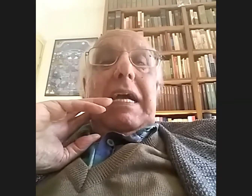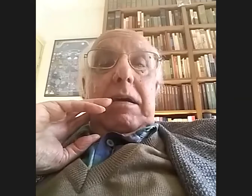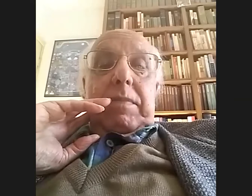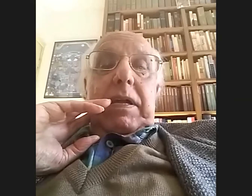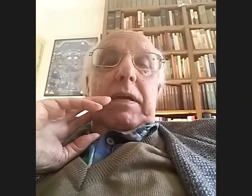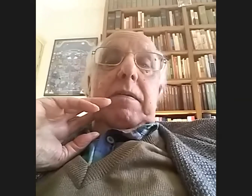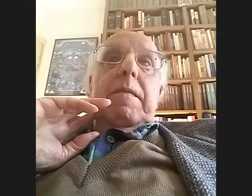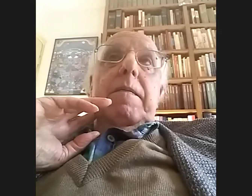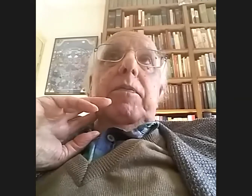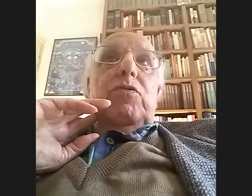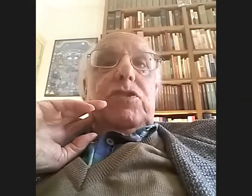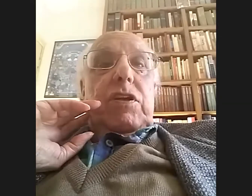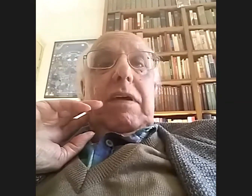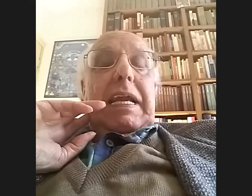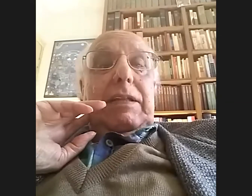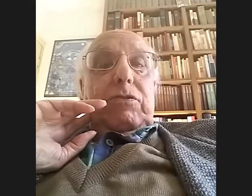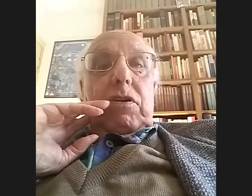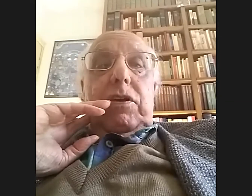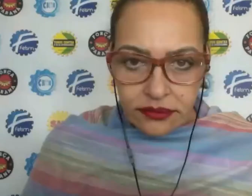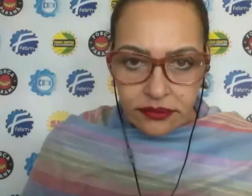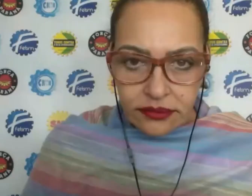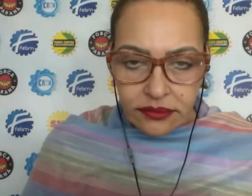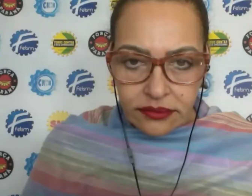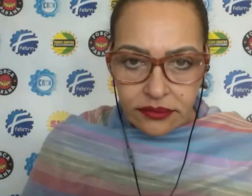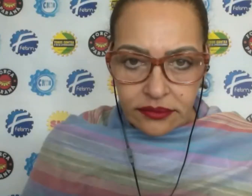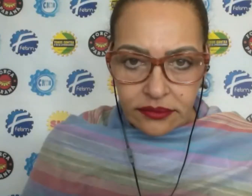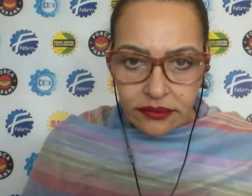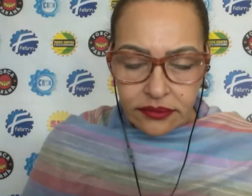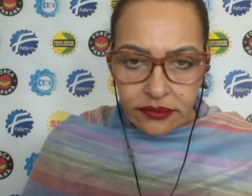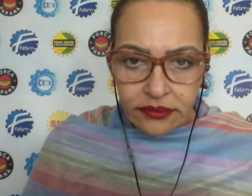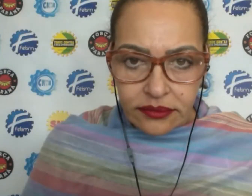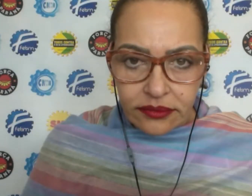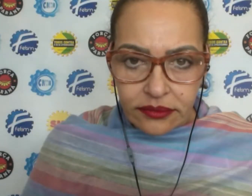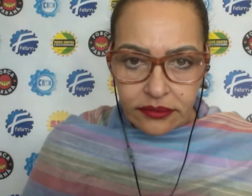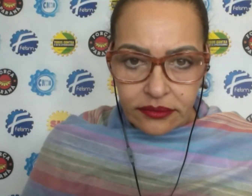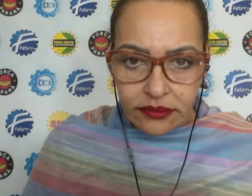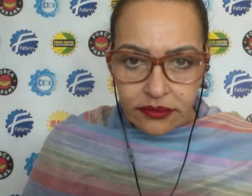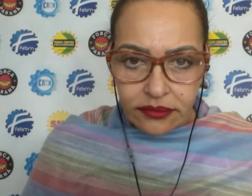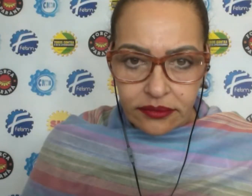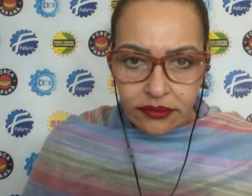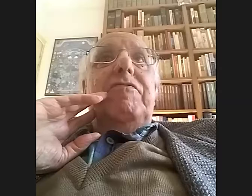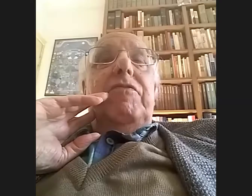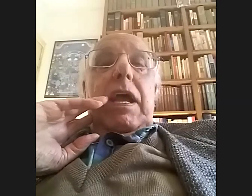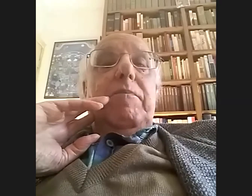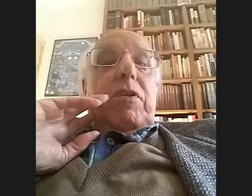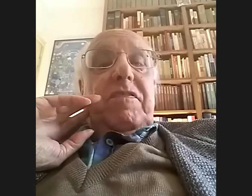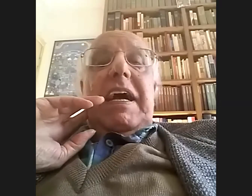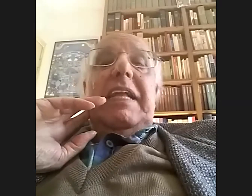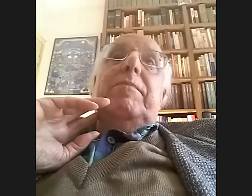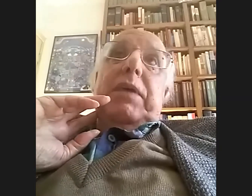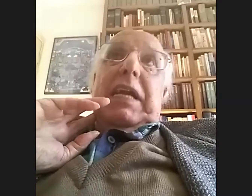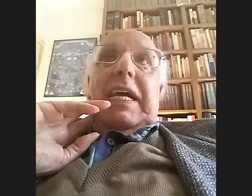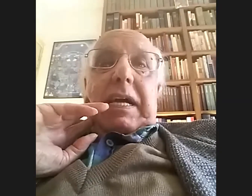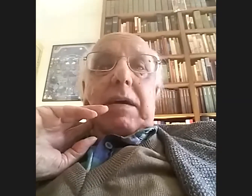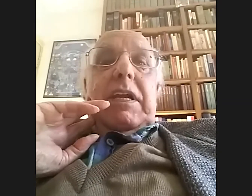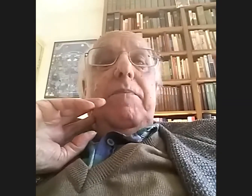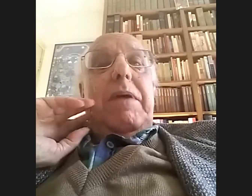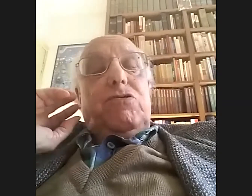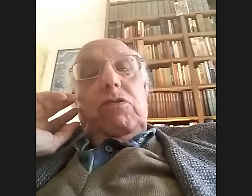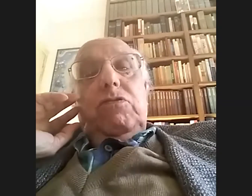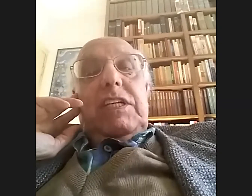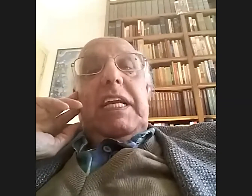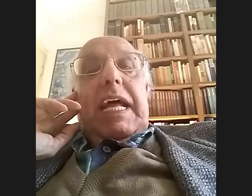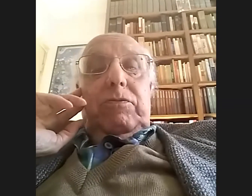aprovação na Câmara do seu relatório, a medida ela foi aprovada pela Câmara